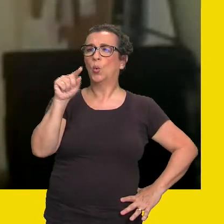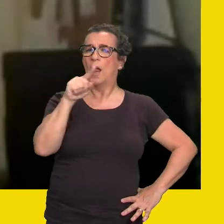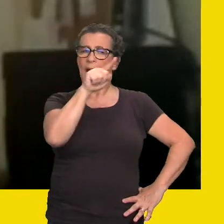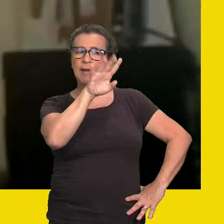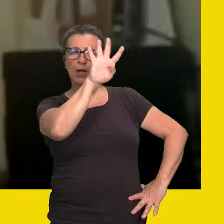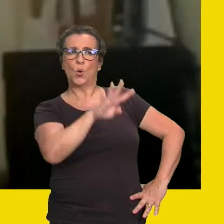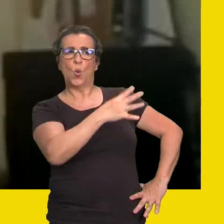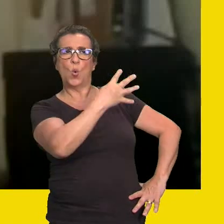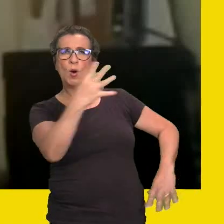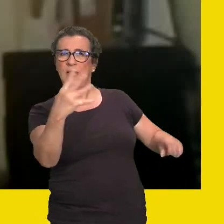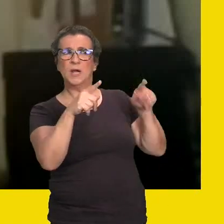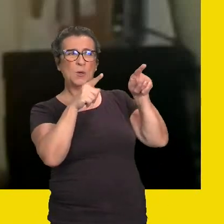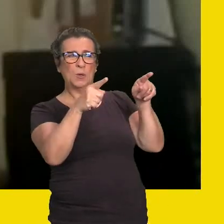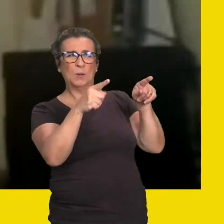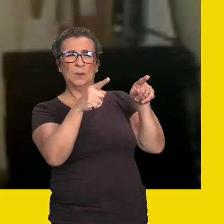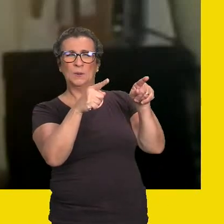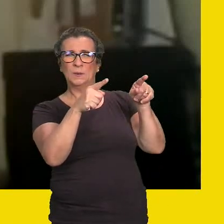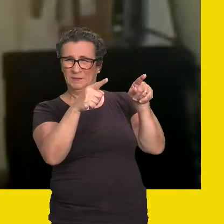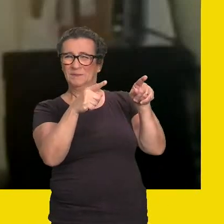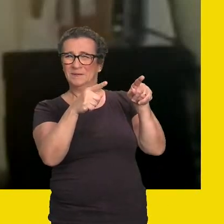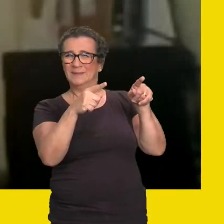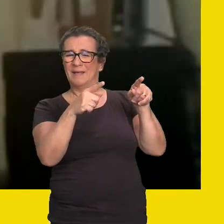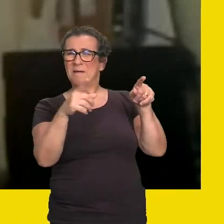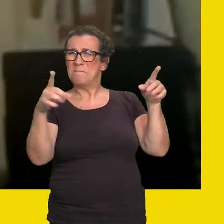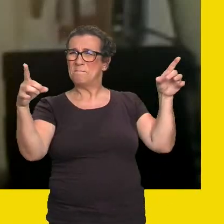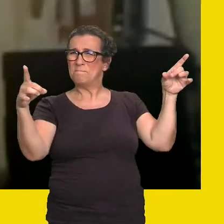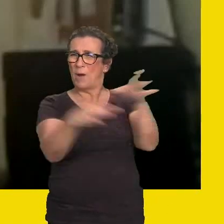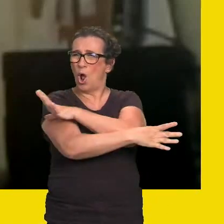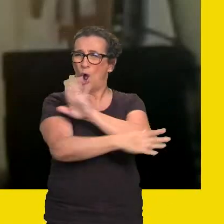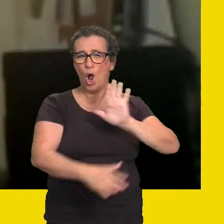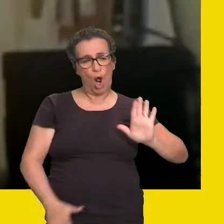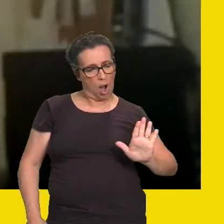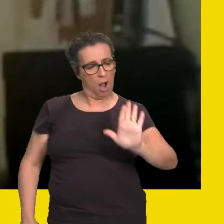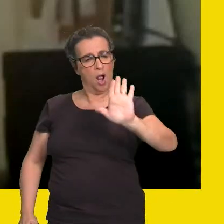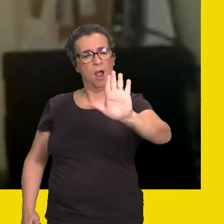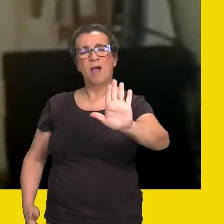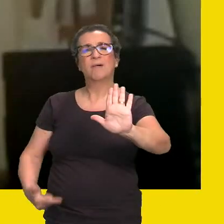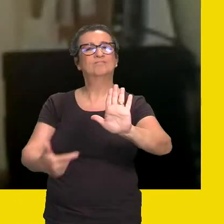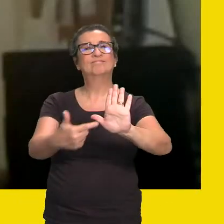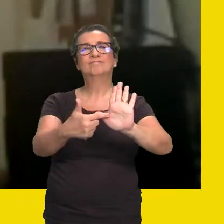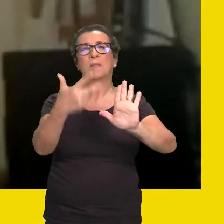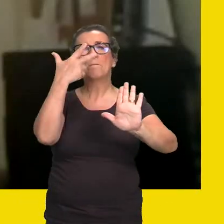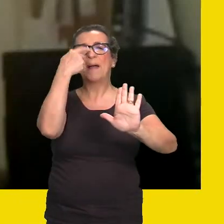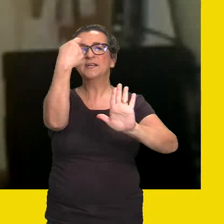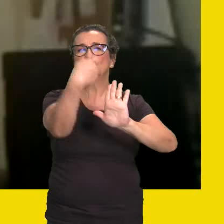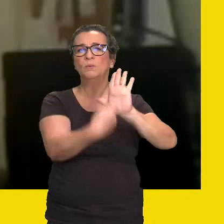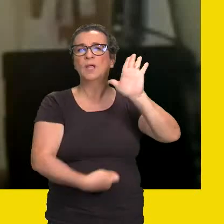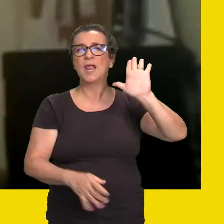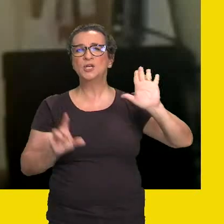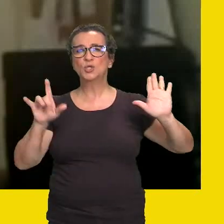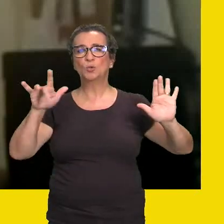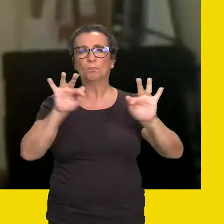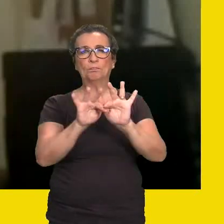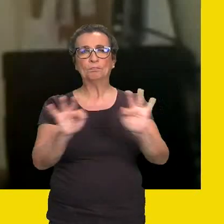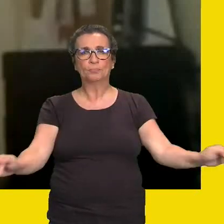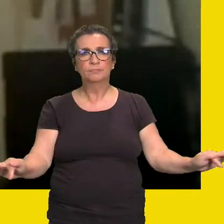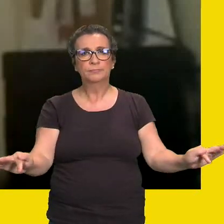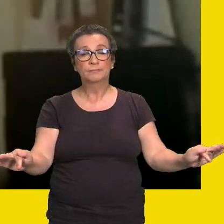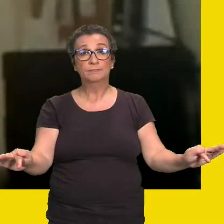currículo, aquela grade curricular pronta, ela é somente um texto. Que